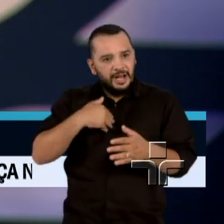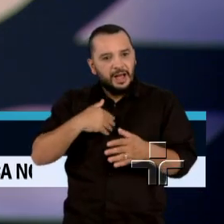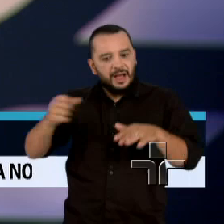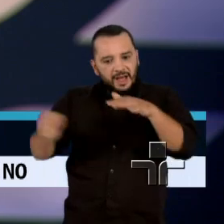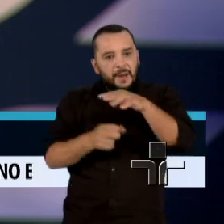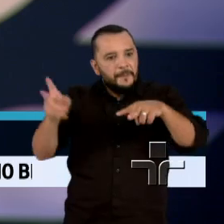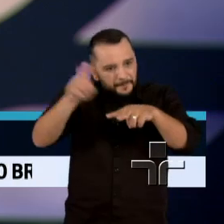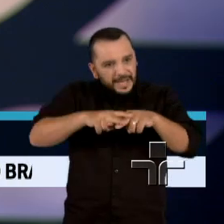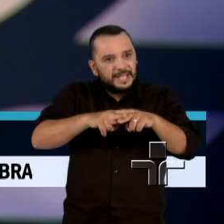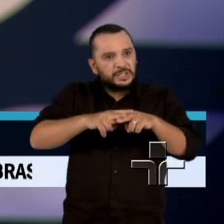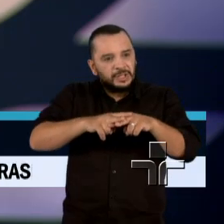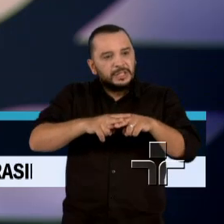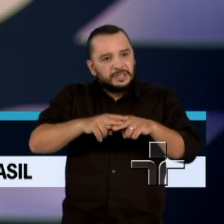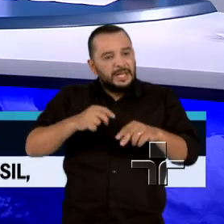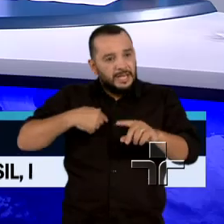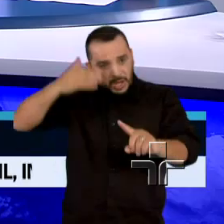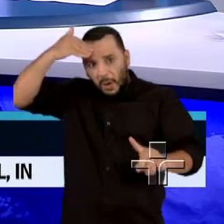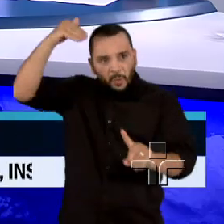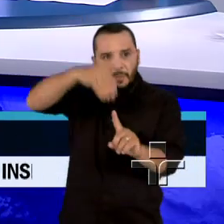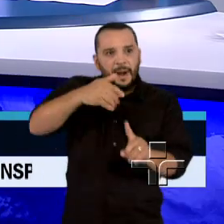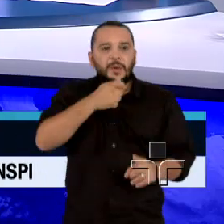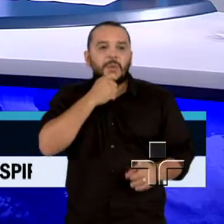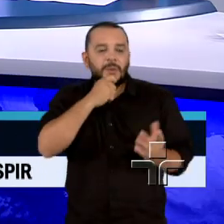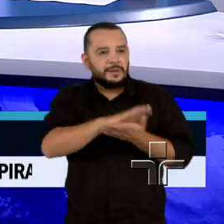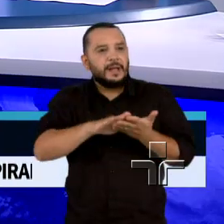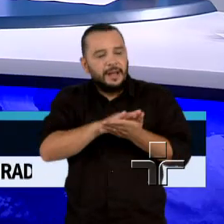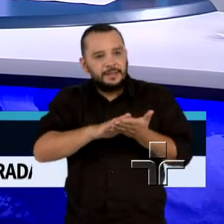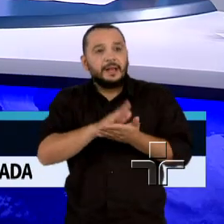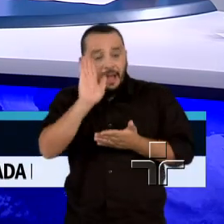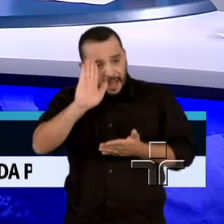mesmo, resultante de uma investigação que foi mal feita.